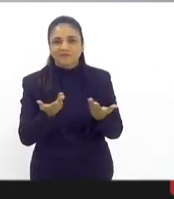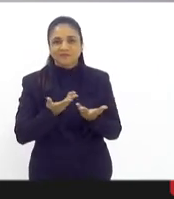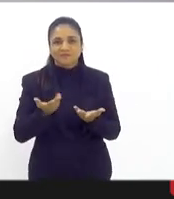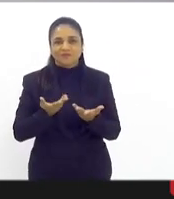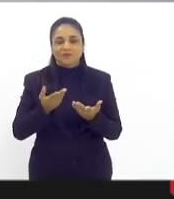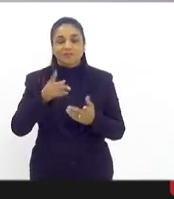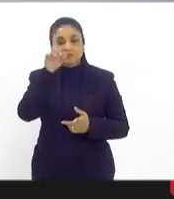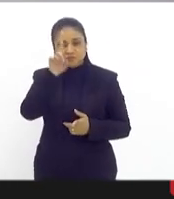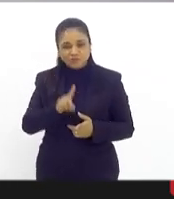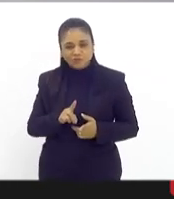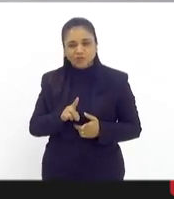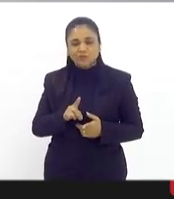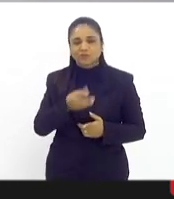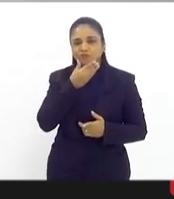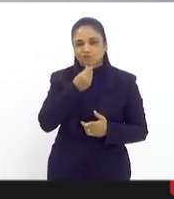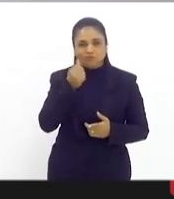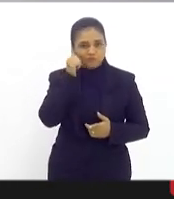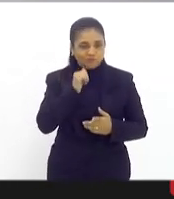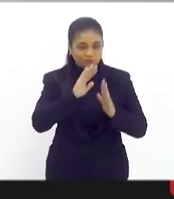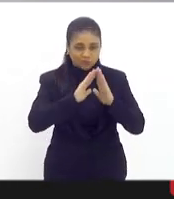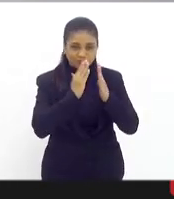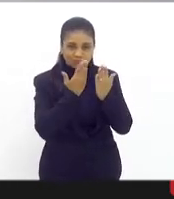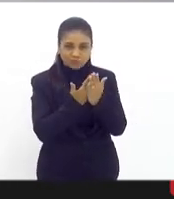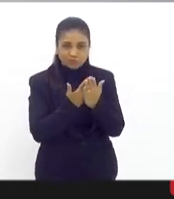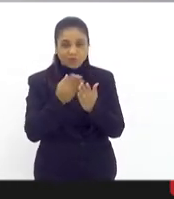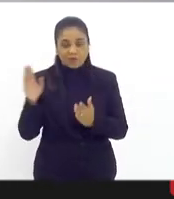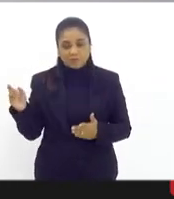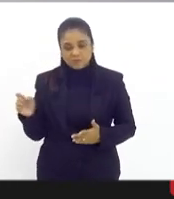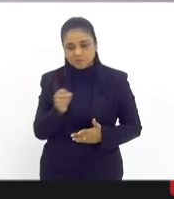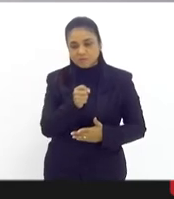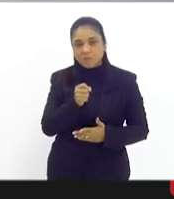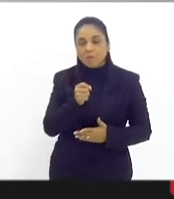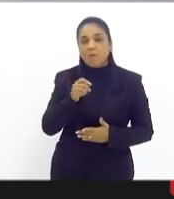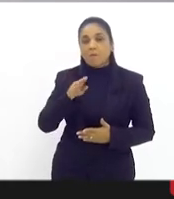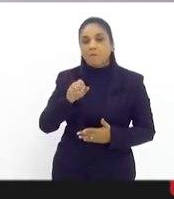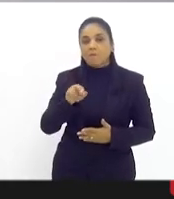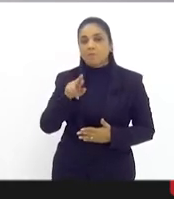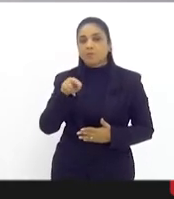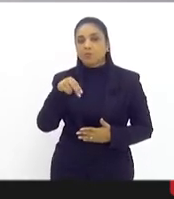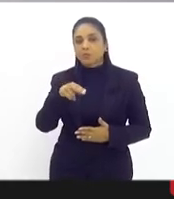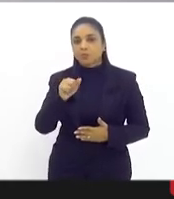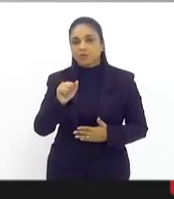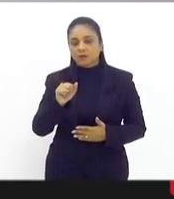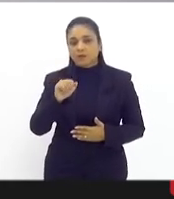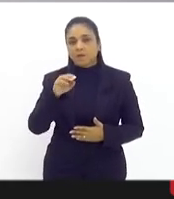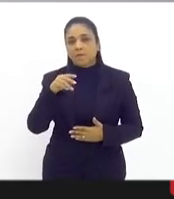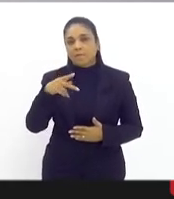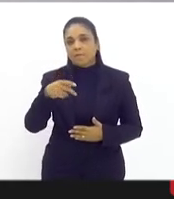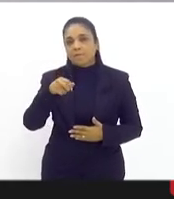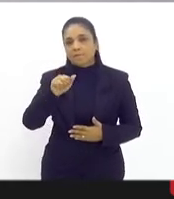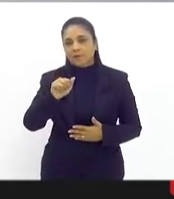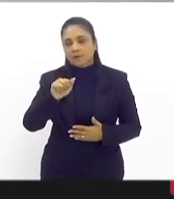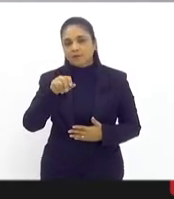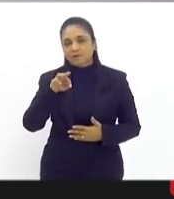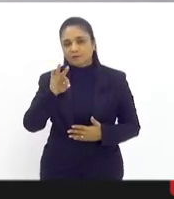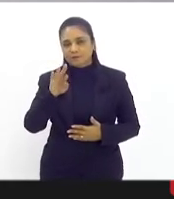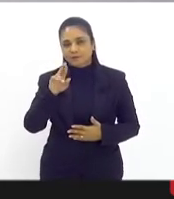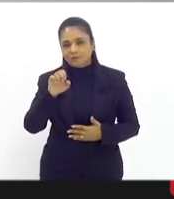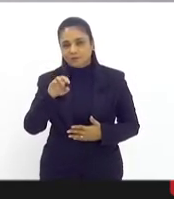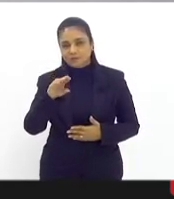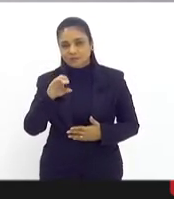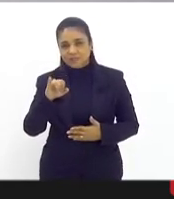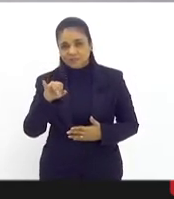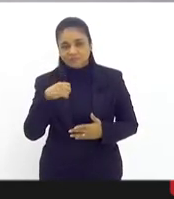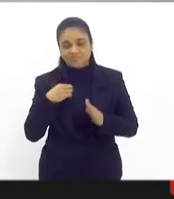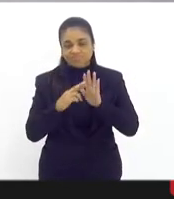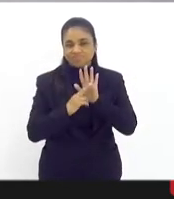diretores e diretoras de escola, queria chamar aqui a Bruna Patrocínio, que está representando a Associação das Diretoras e